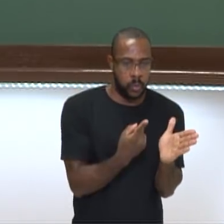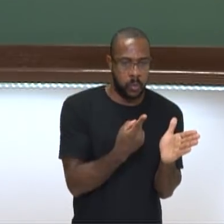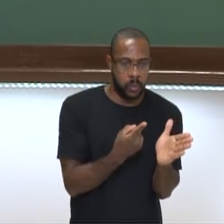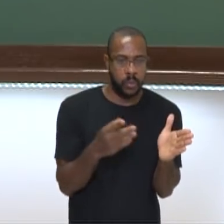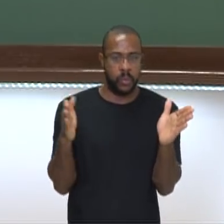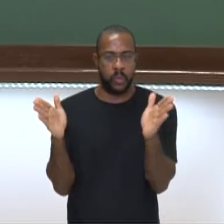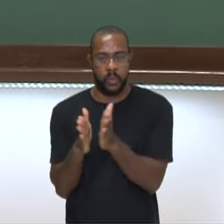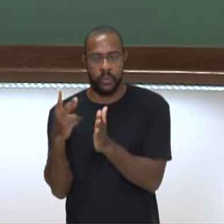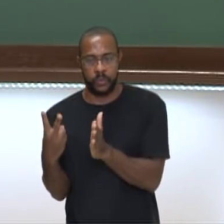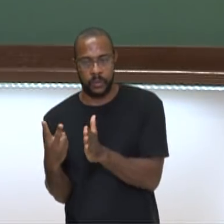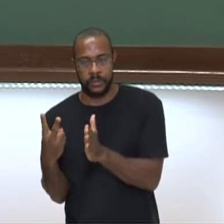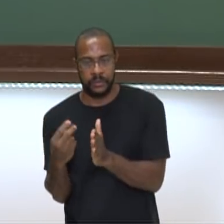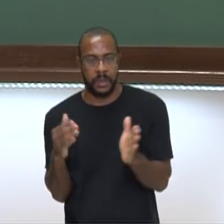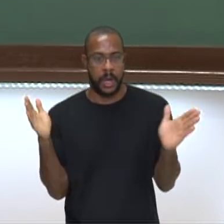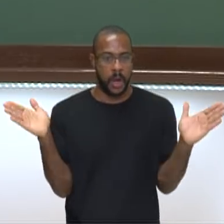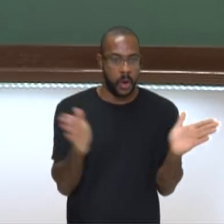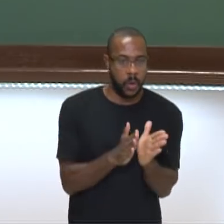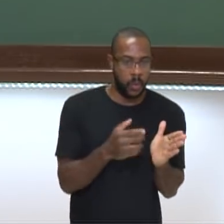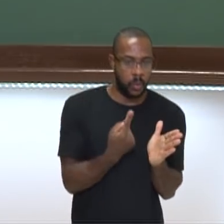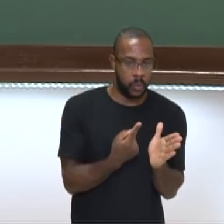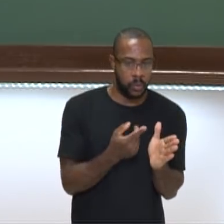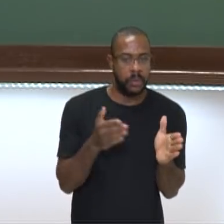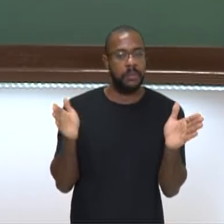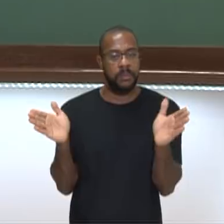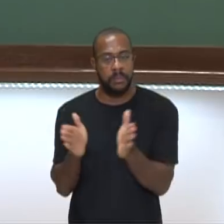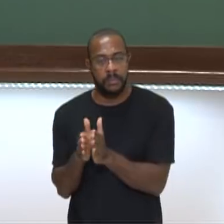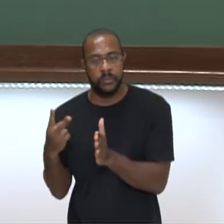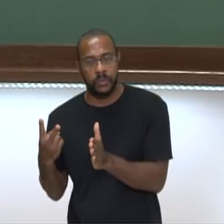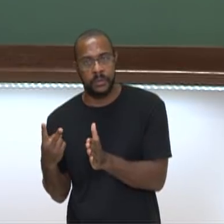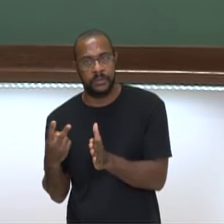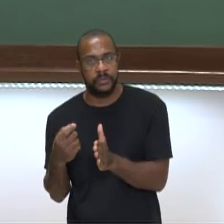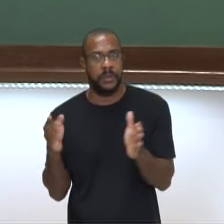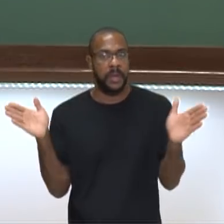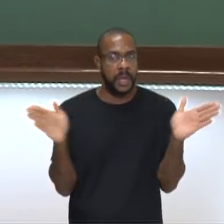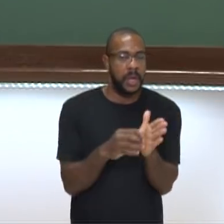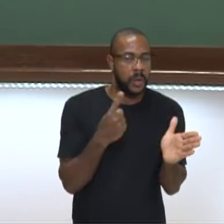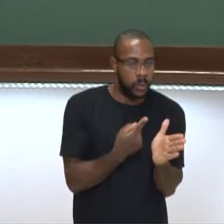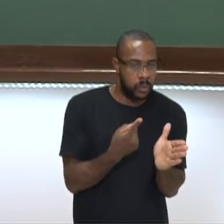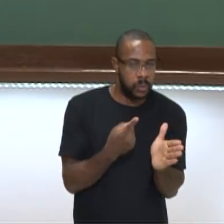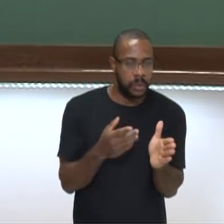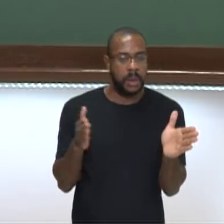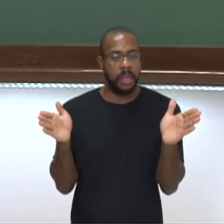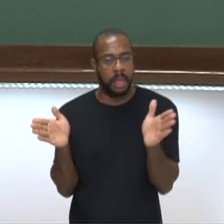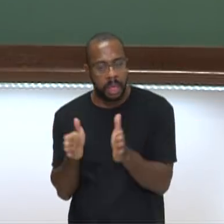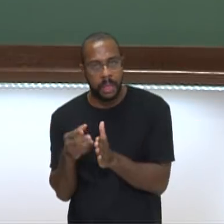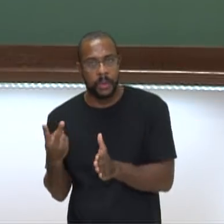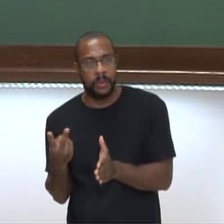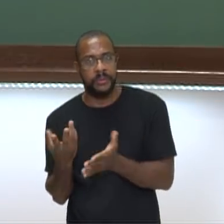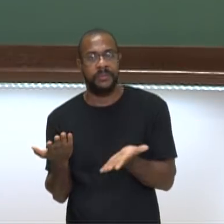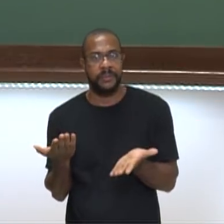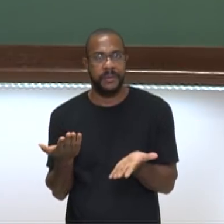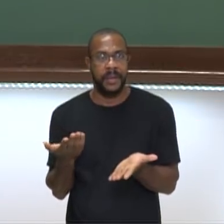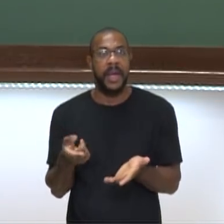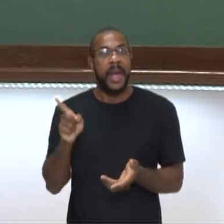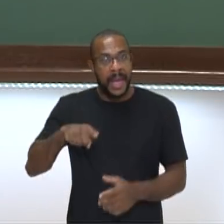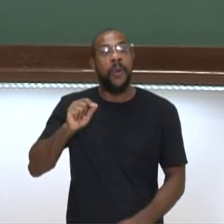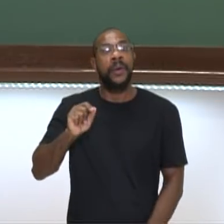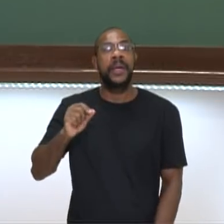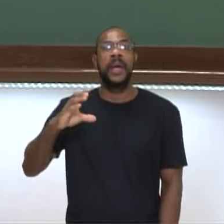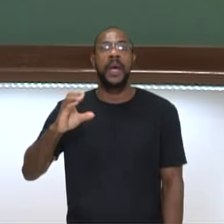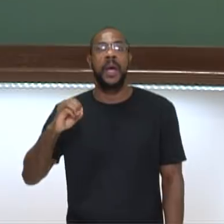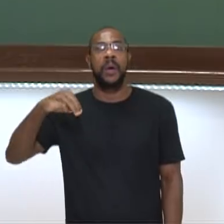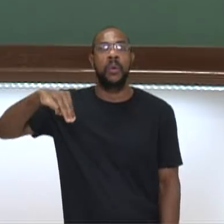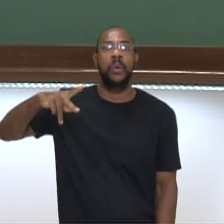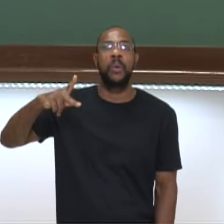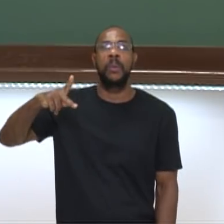Então, esse é o compasso de uma marcha. Uma outra música, as